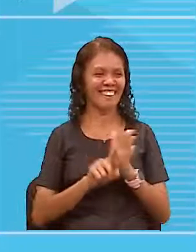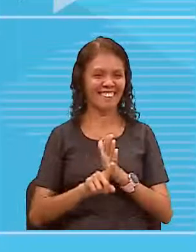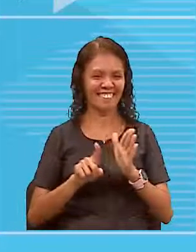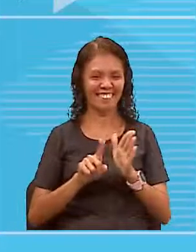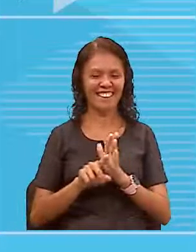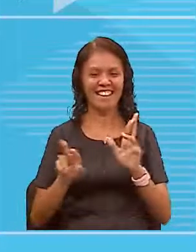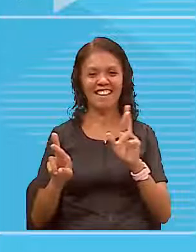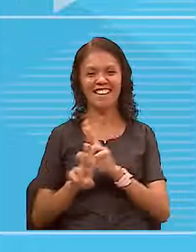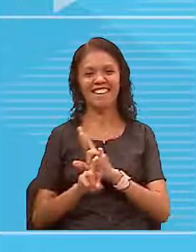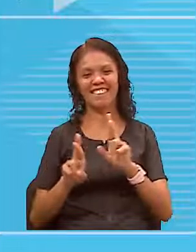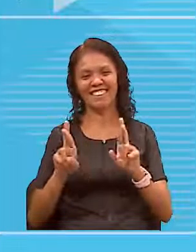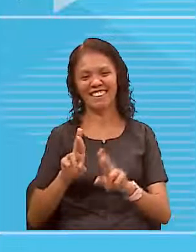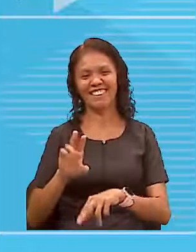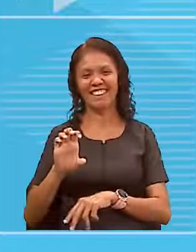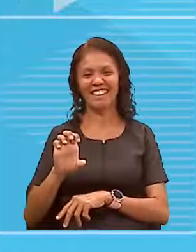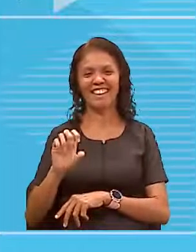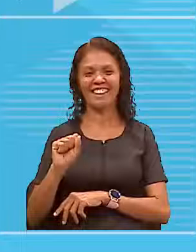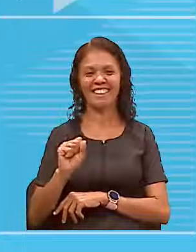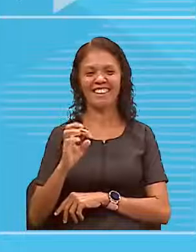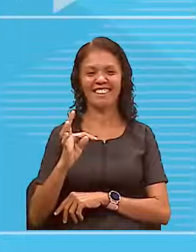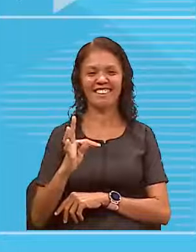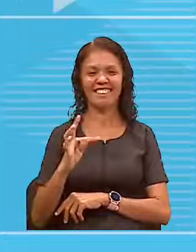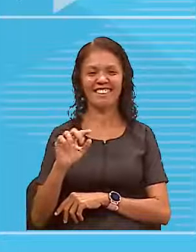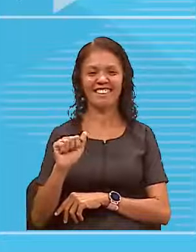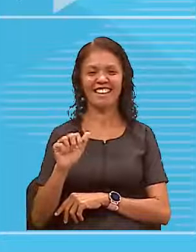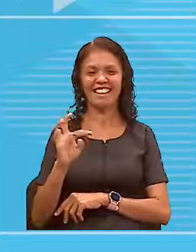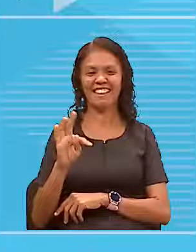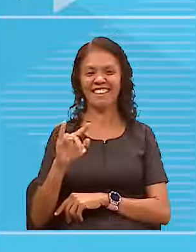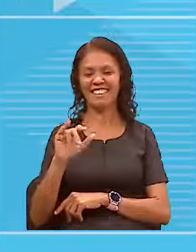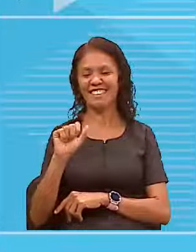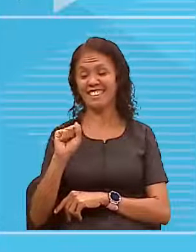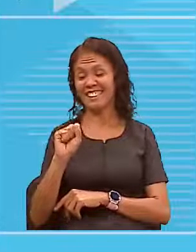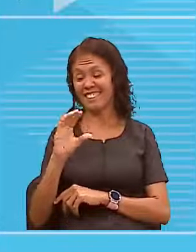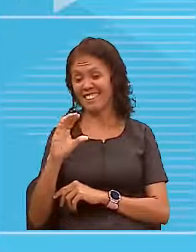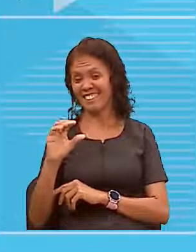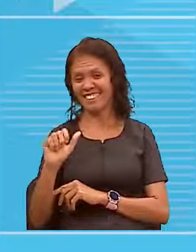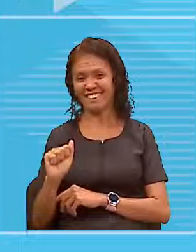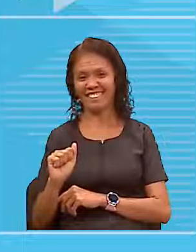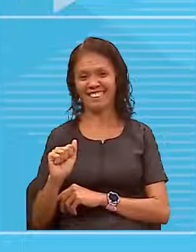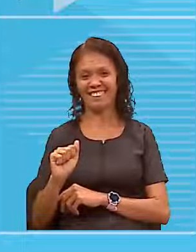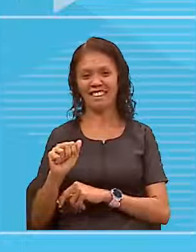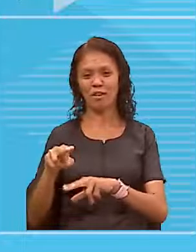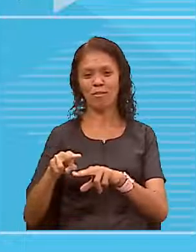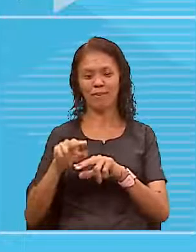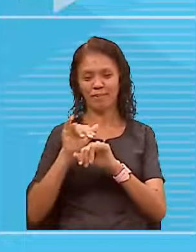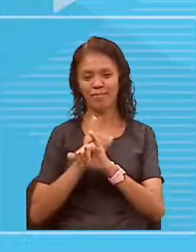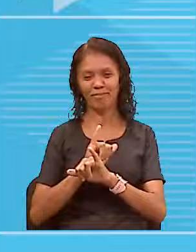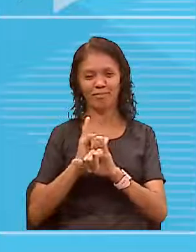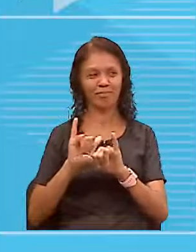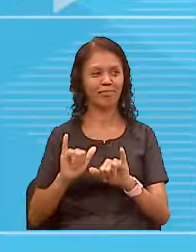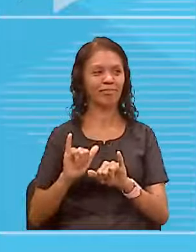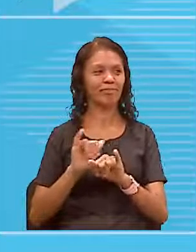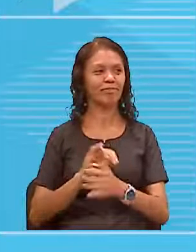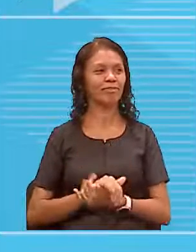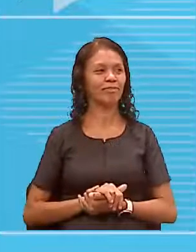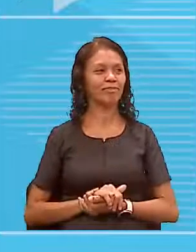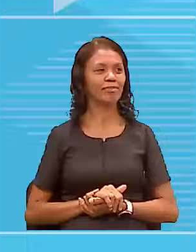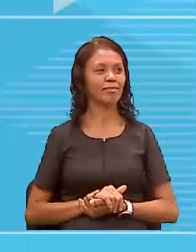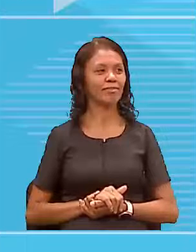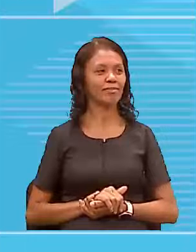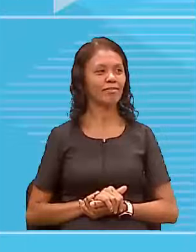estatística. Sempre eles colocam. Isso é normal. Por isso que eu digo. Então, gente, as